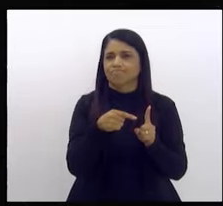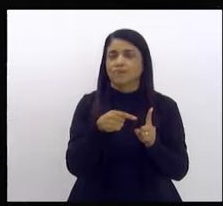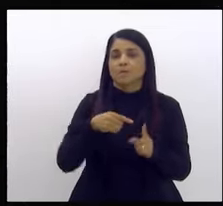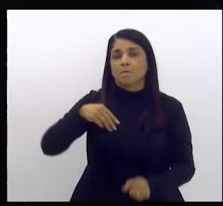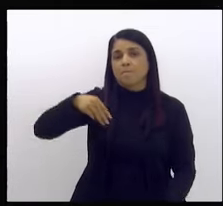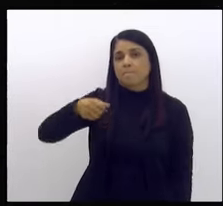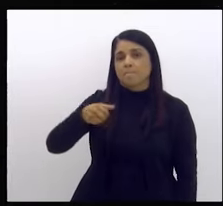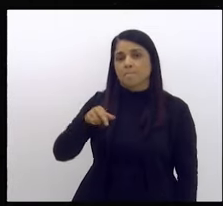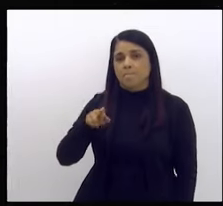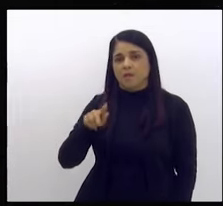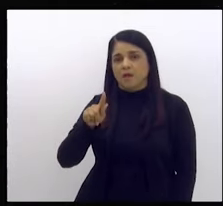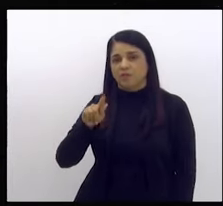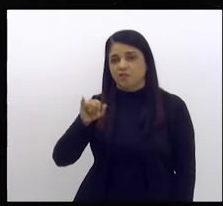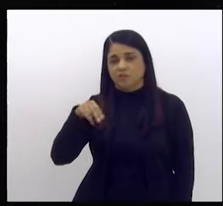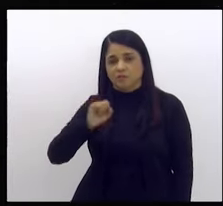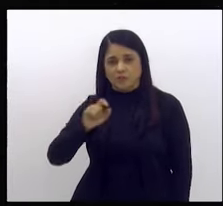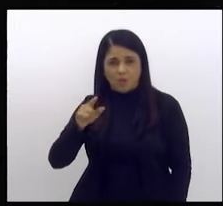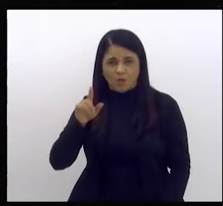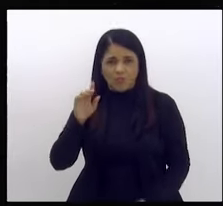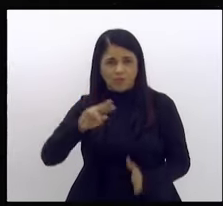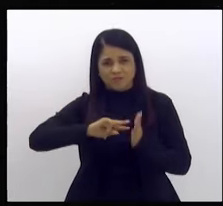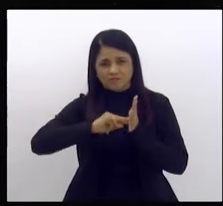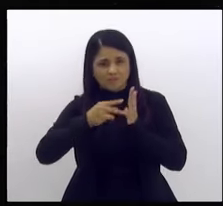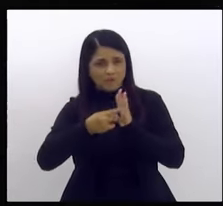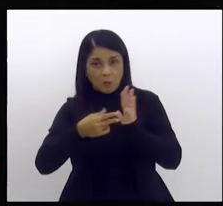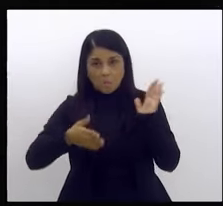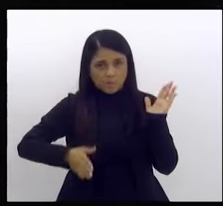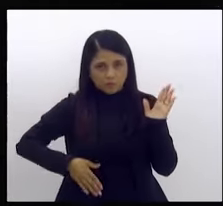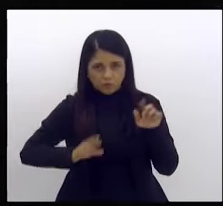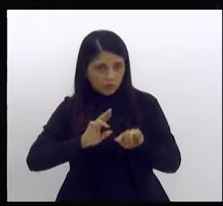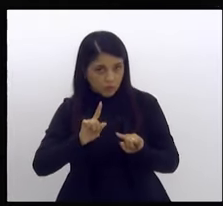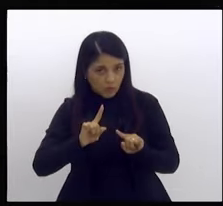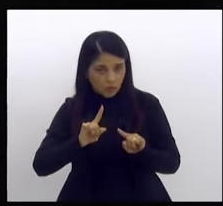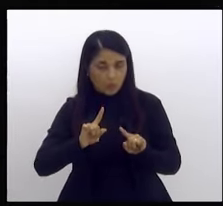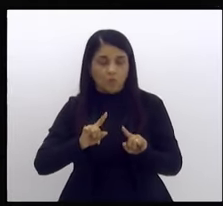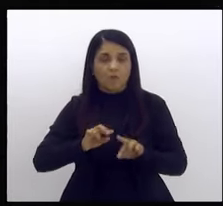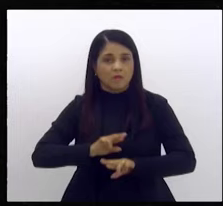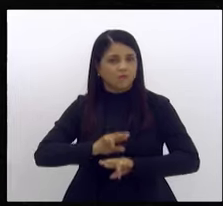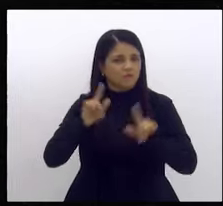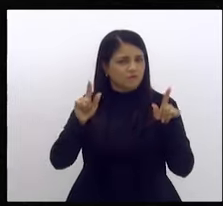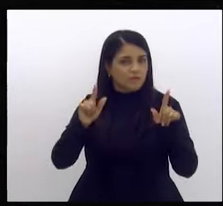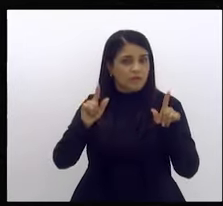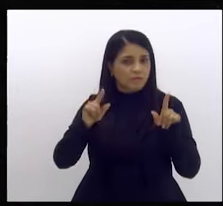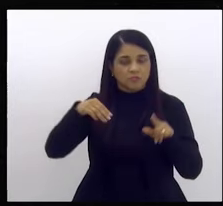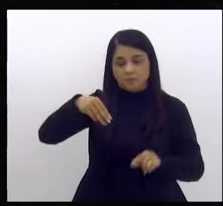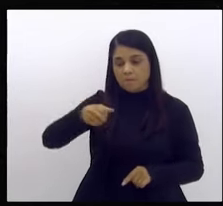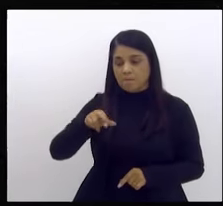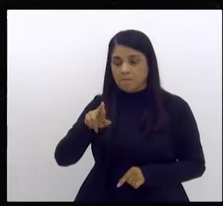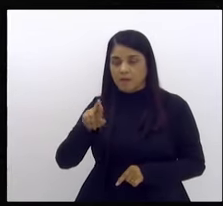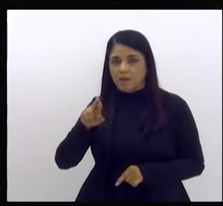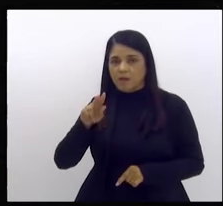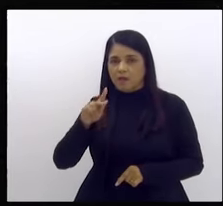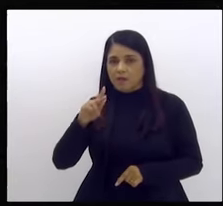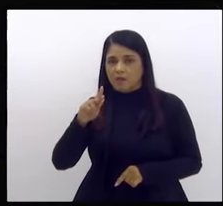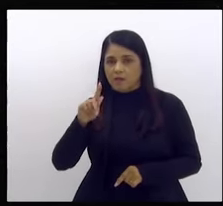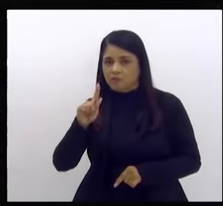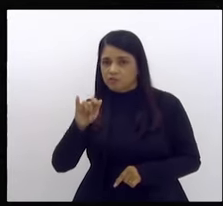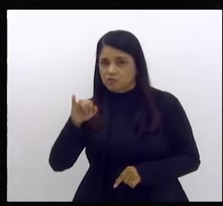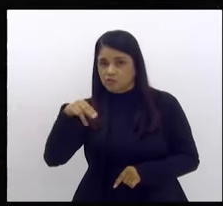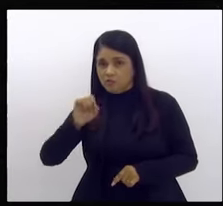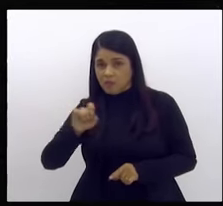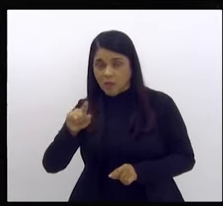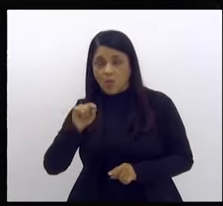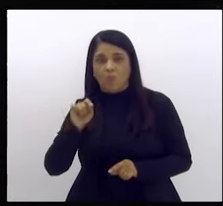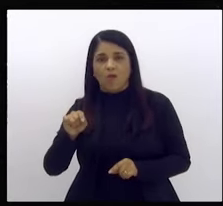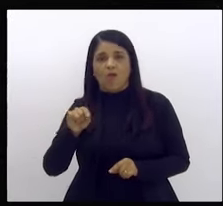significância esdrúxula que é colocada de bandido. Marginal, no termo do dicionário, não significa isso. Marginal é quem está à